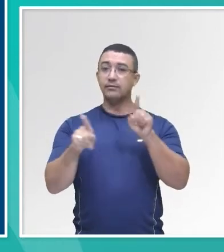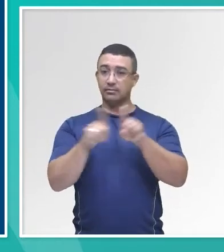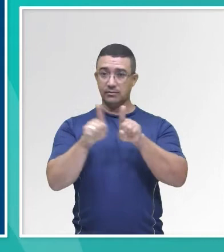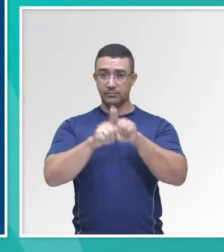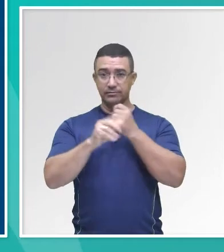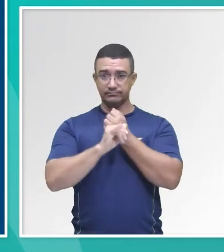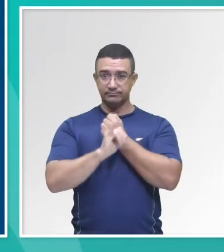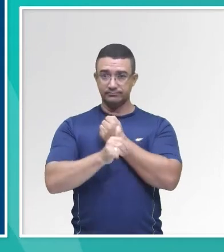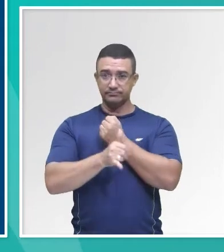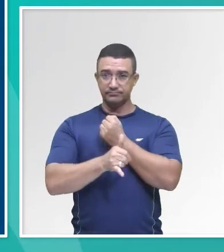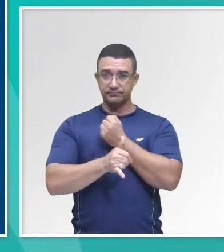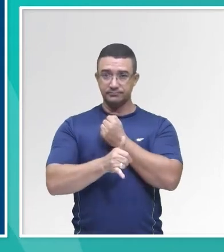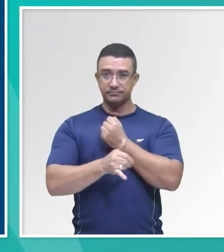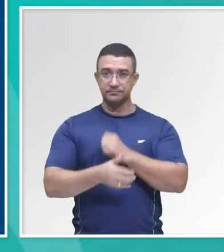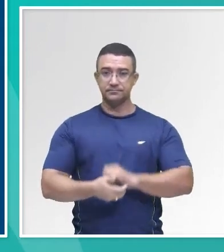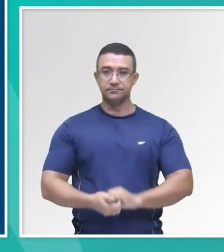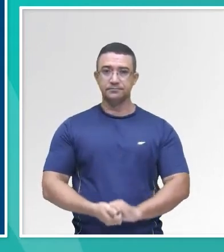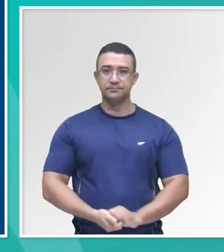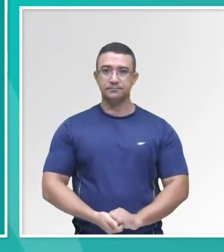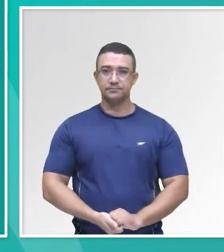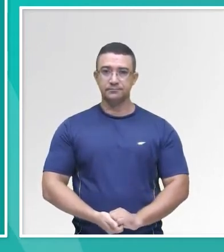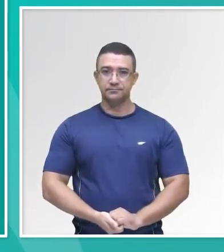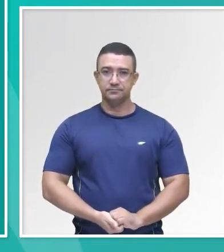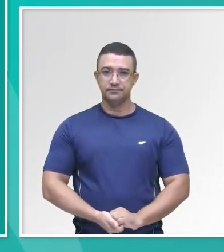e crônica.